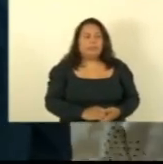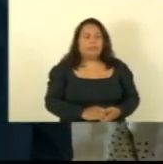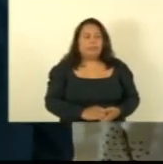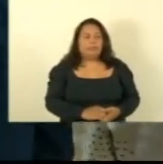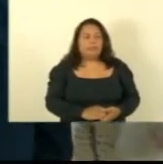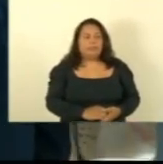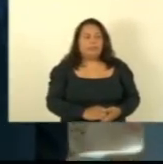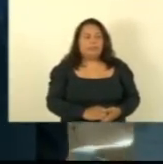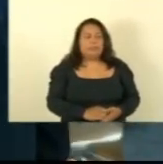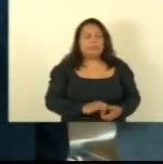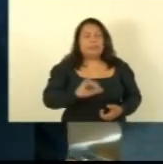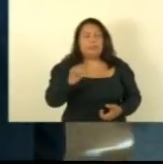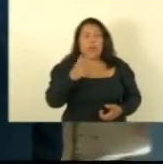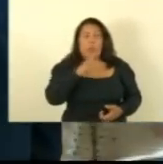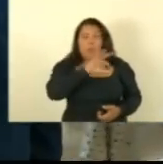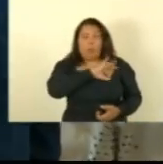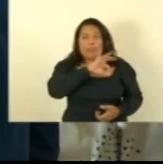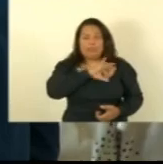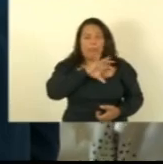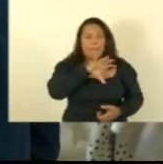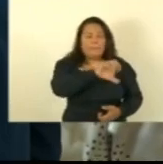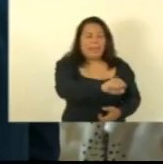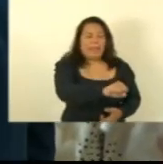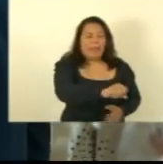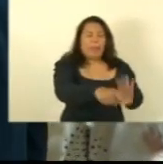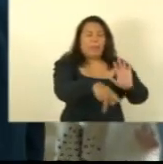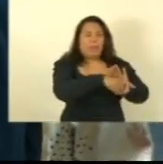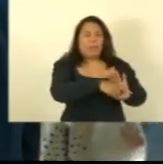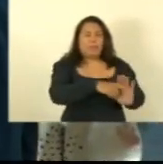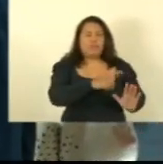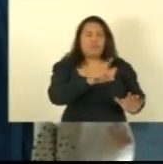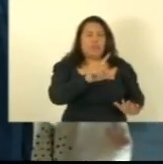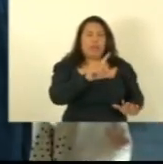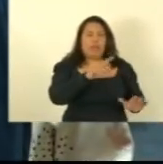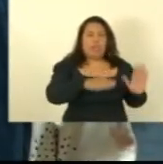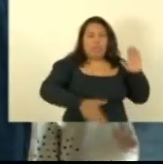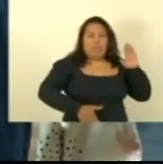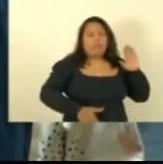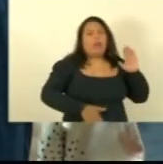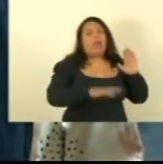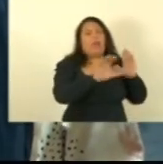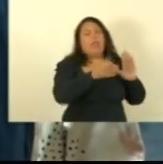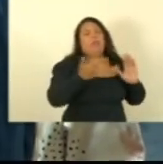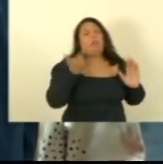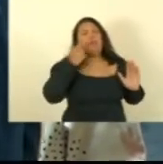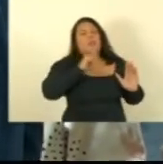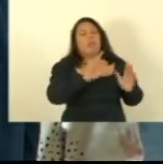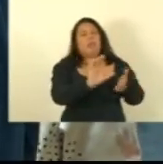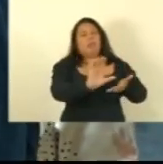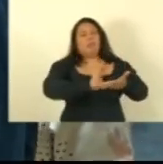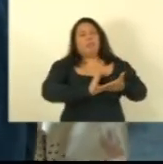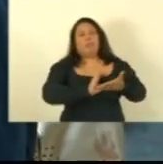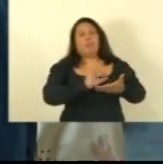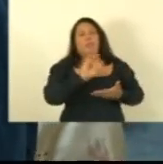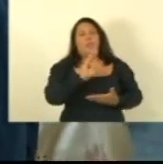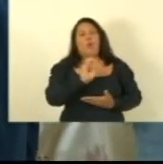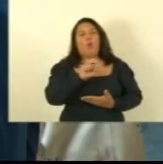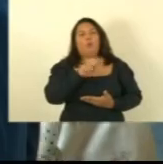Se o policial apreender arma de ladrão, ele recebe bônus. Inclusive arma que não é letal.